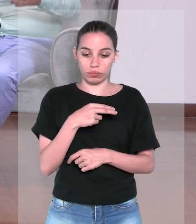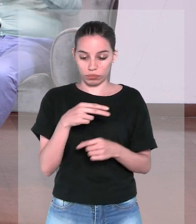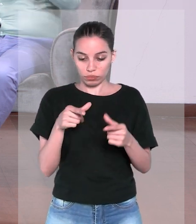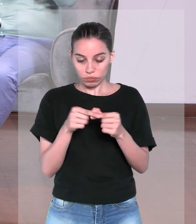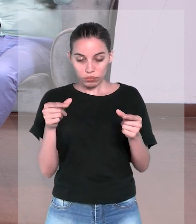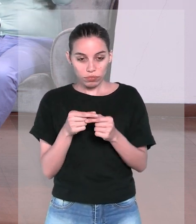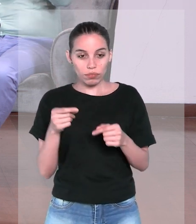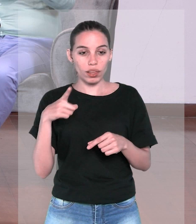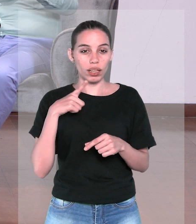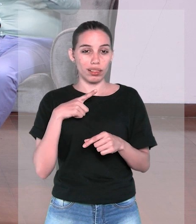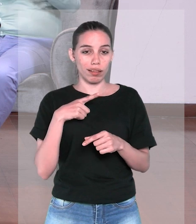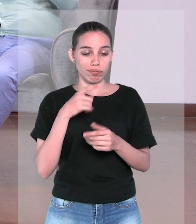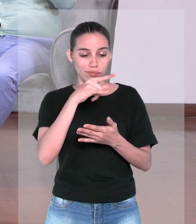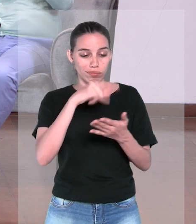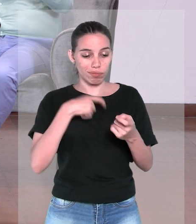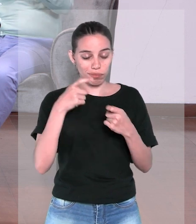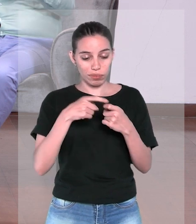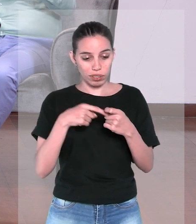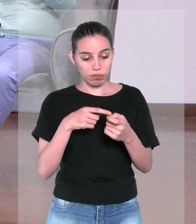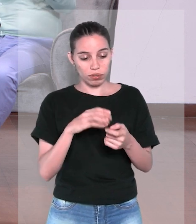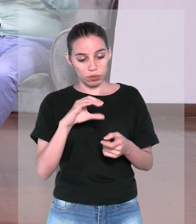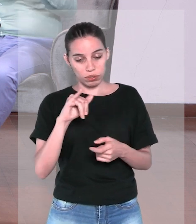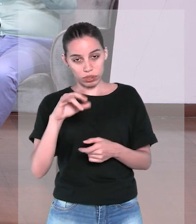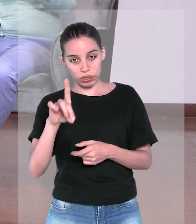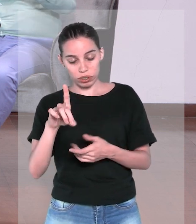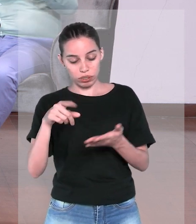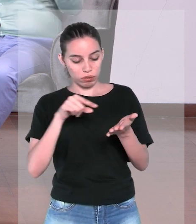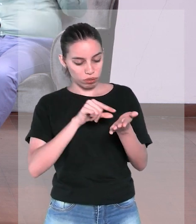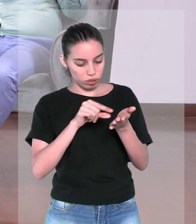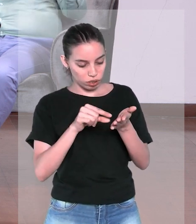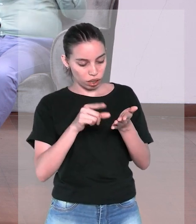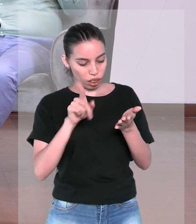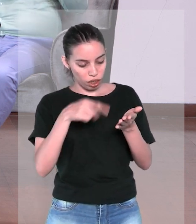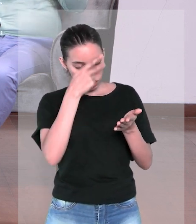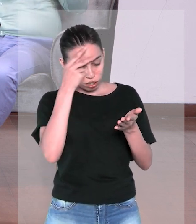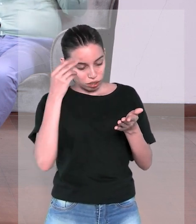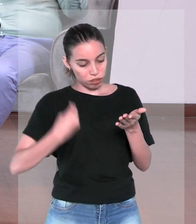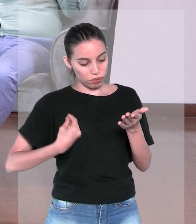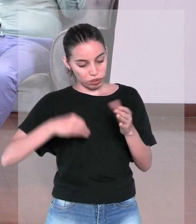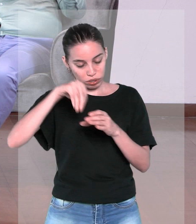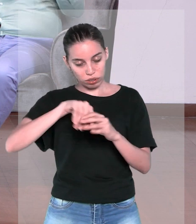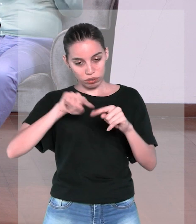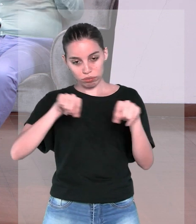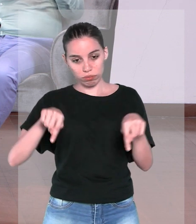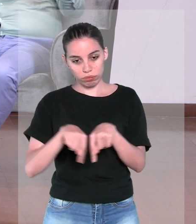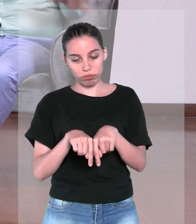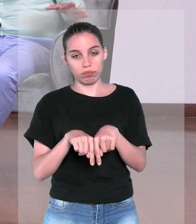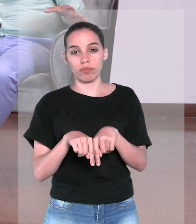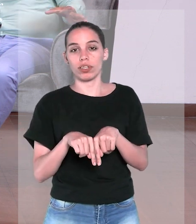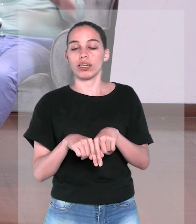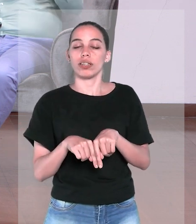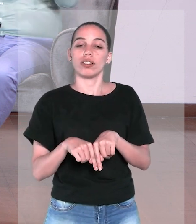ser melhorada, qualificada, mas sem ela nós estaríamos em situação muito mais precária, no